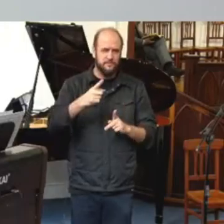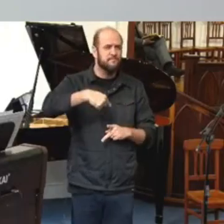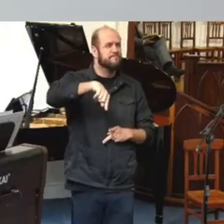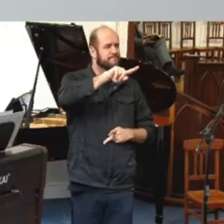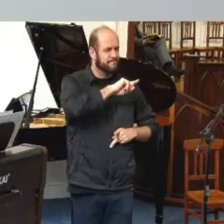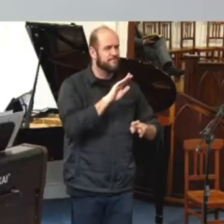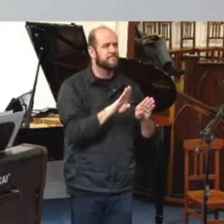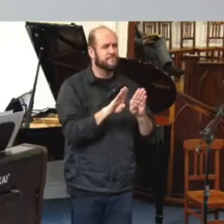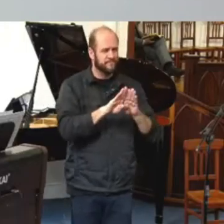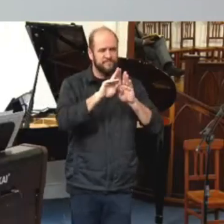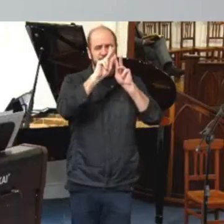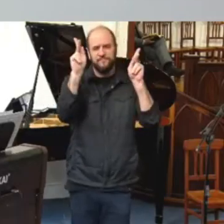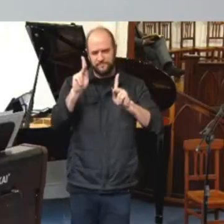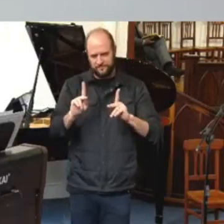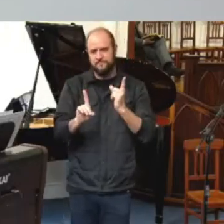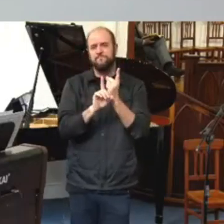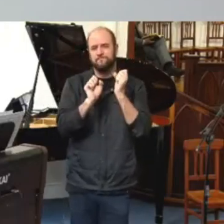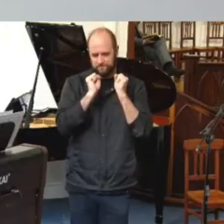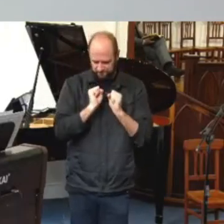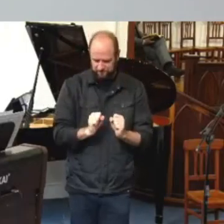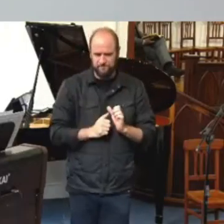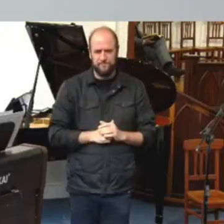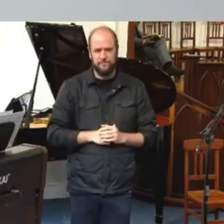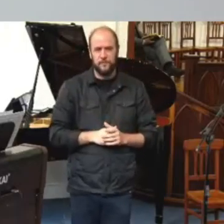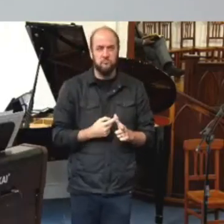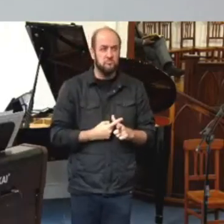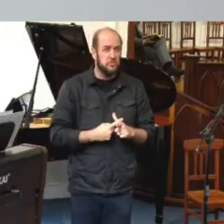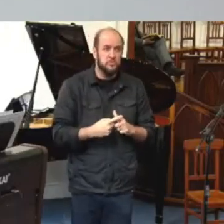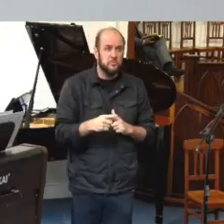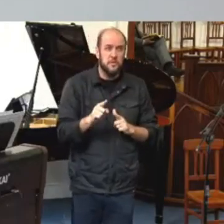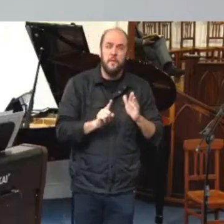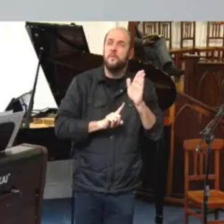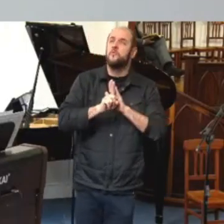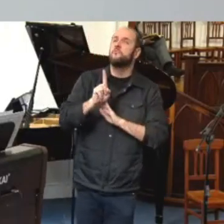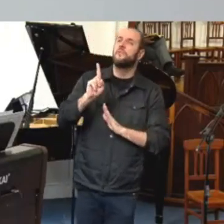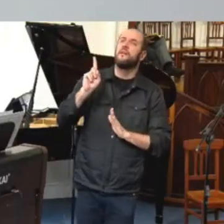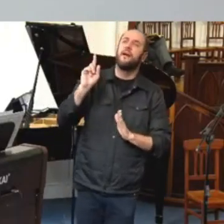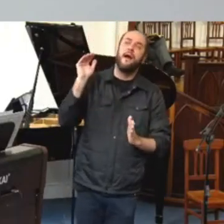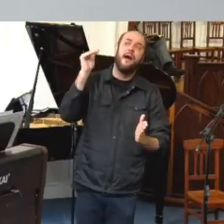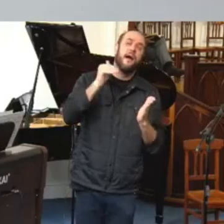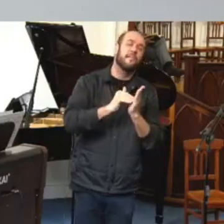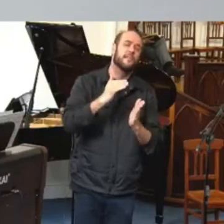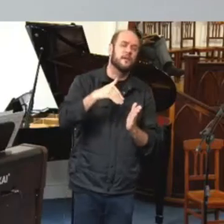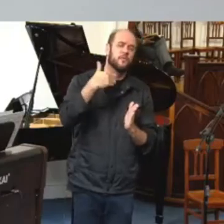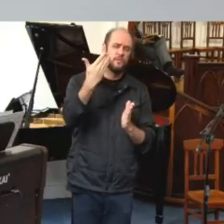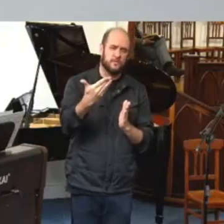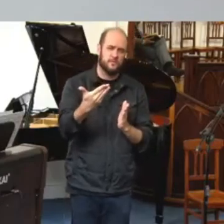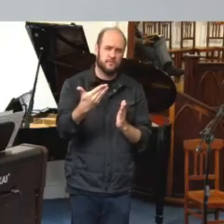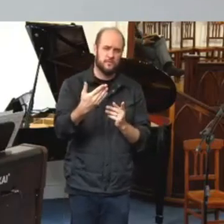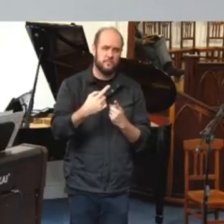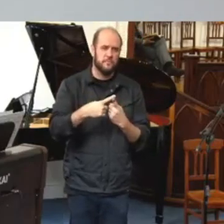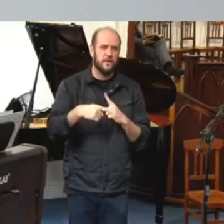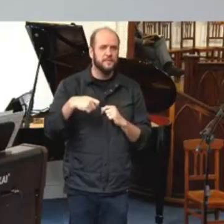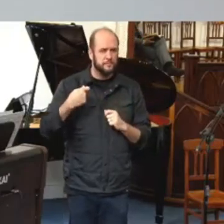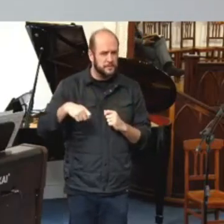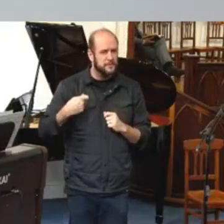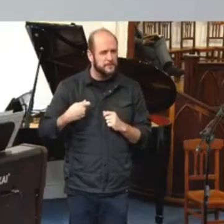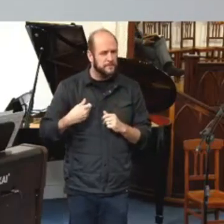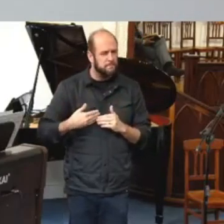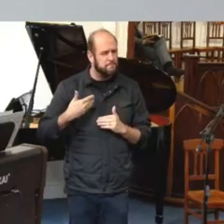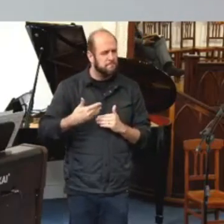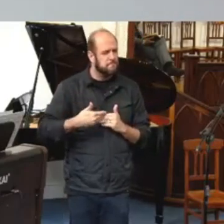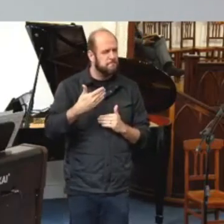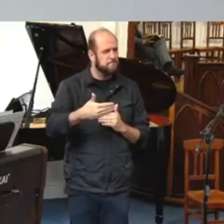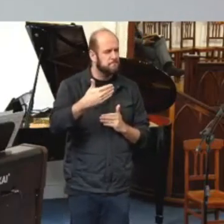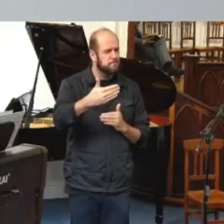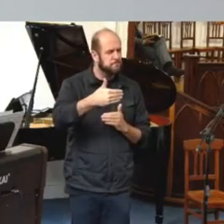também. Não tem problema algum você perguntar ao Senhor até quando, mas permanecendo até quando é problema